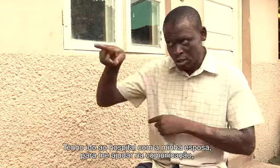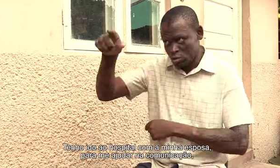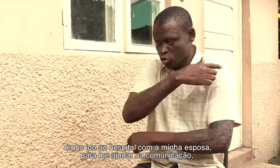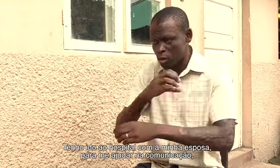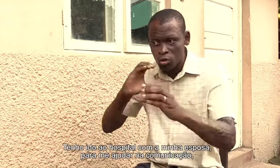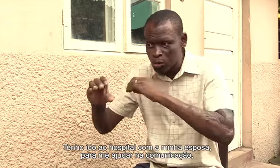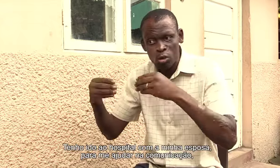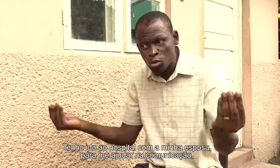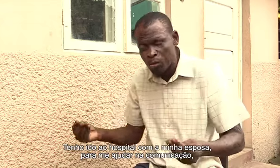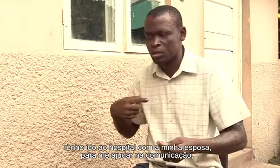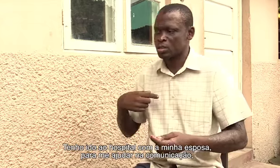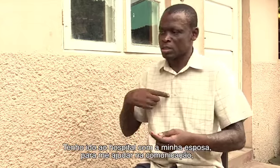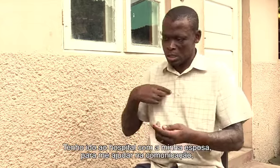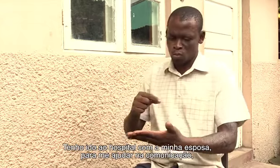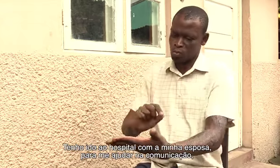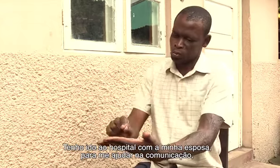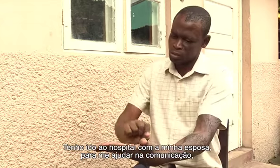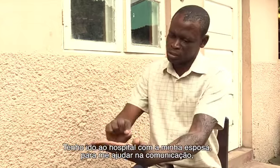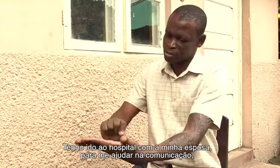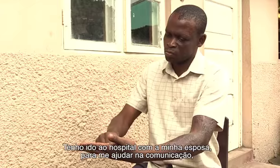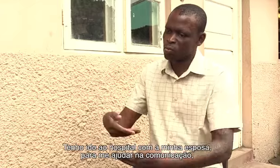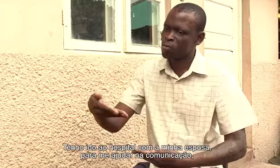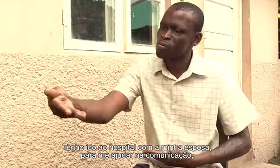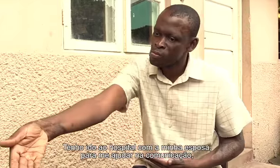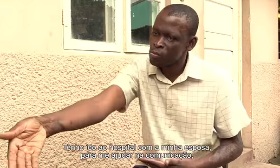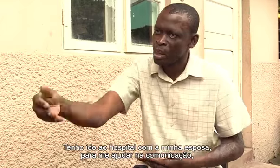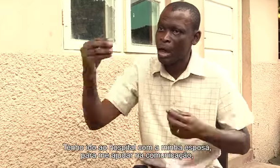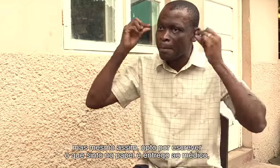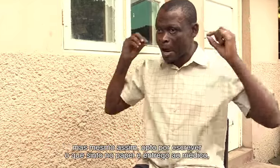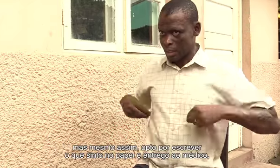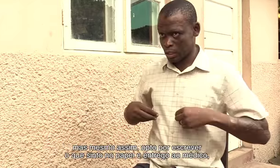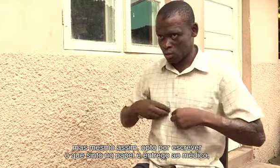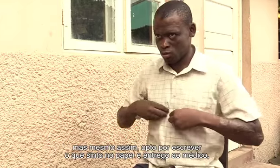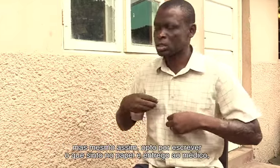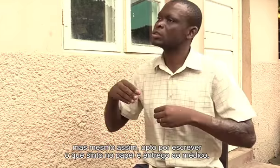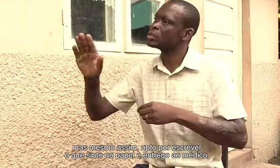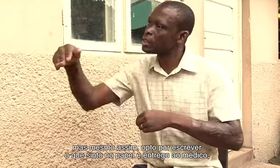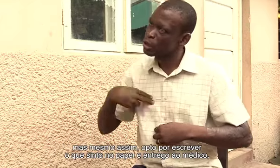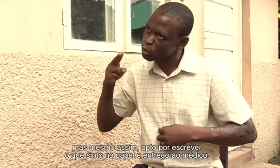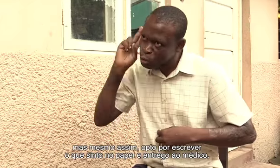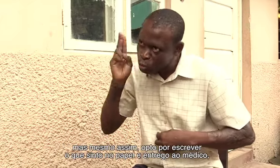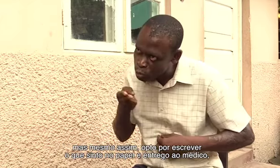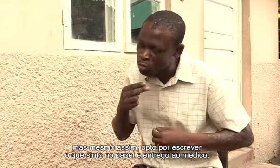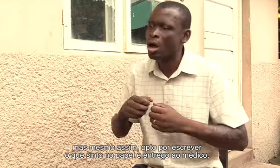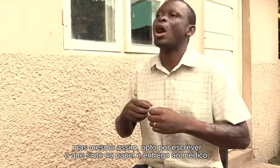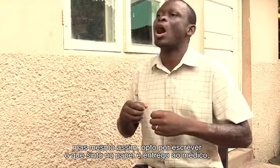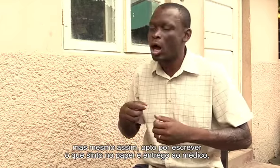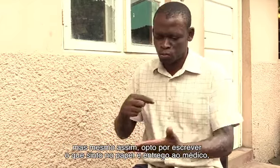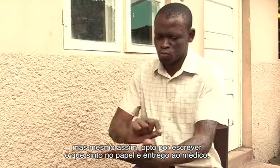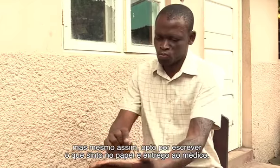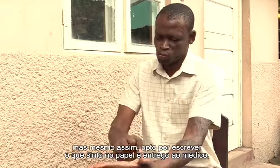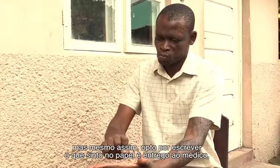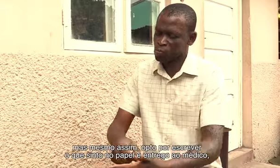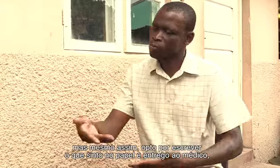Tenho ido ao hospital com a minha esposa para me ajudar na comunicação. Mas, mesmo assim, opto por escrever